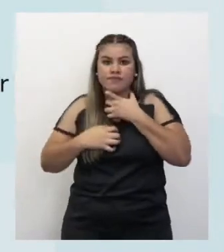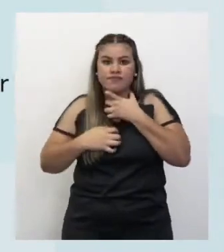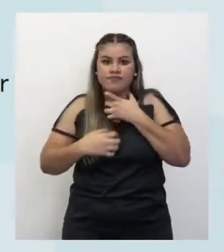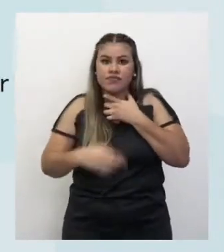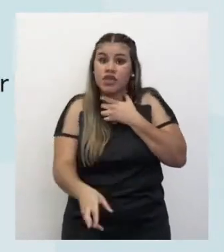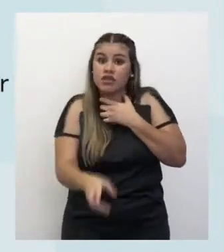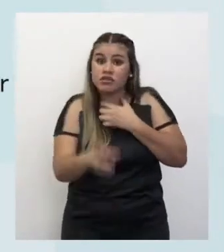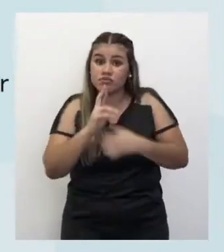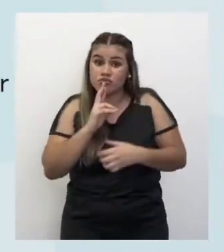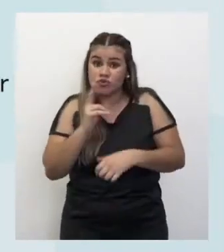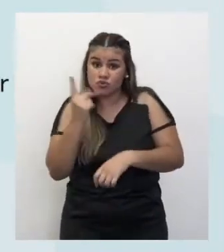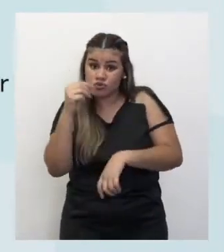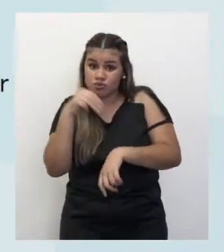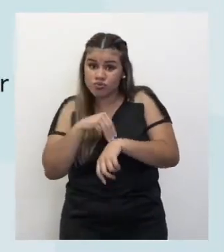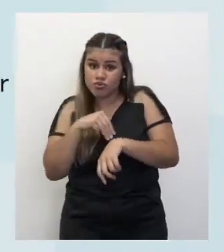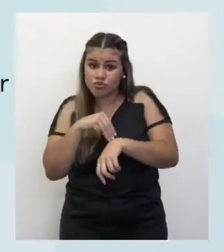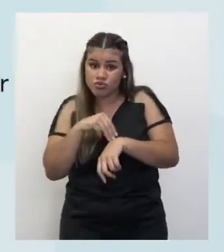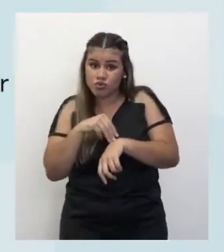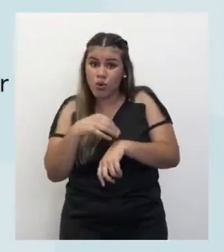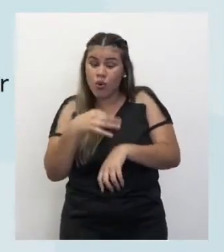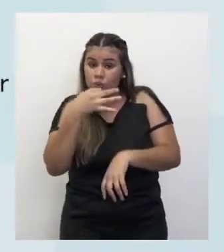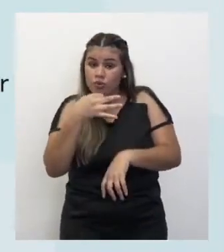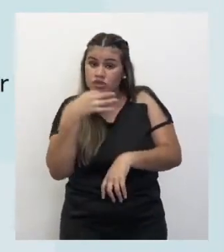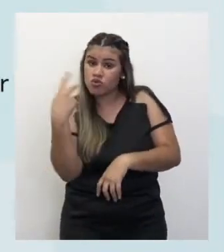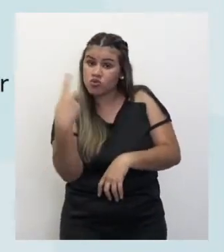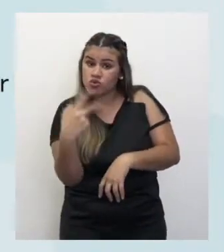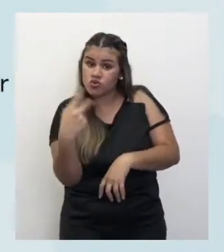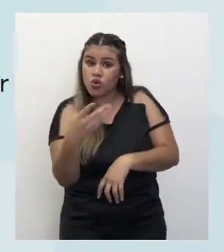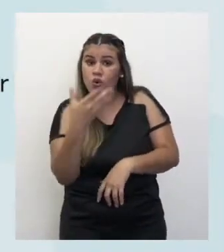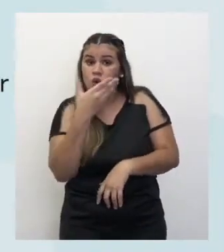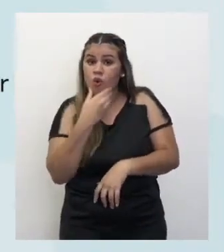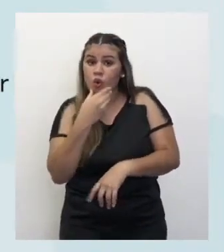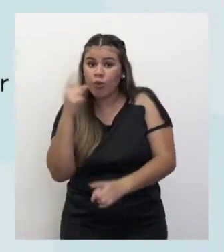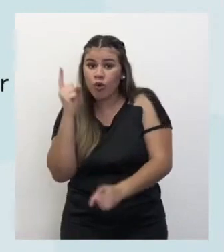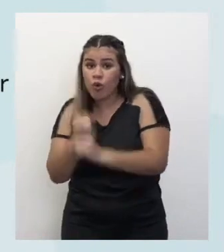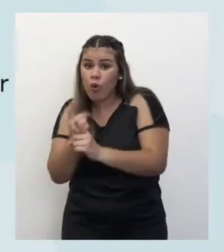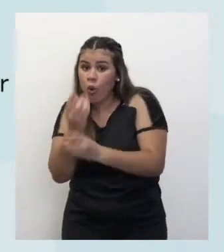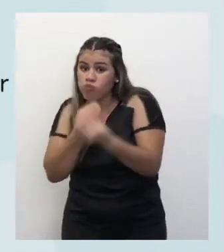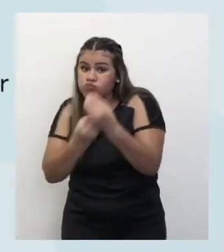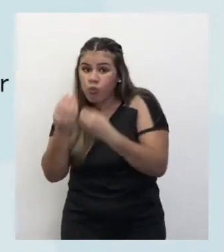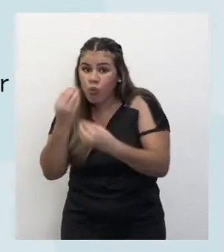em um minutinho. Por que, em sua opinião, o homem, ao encontrar alguma coisa, não